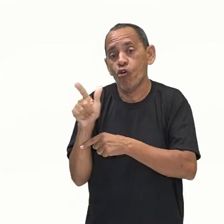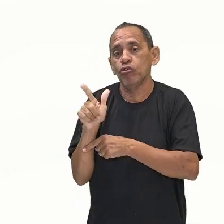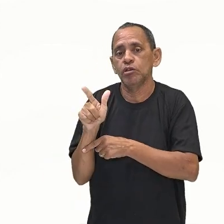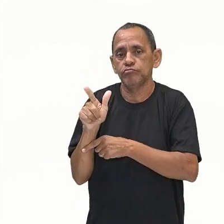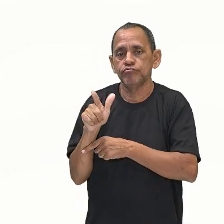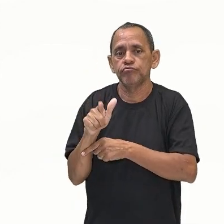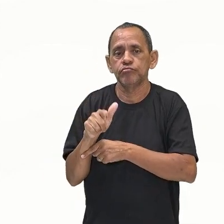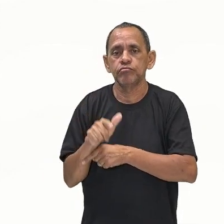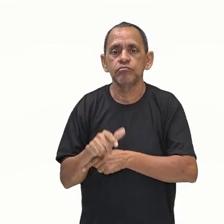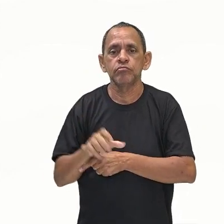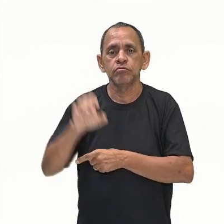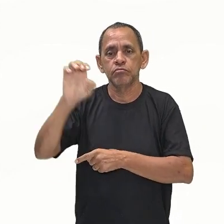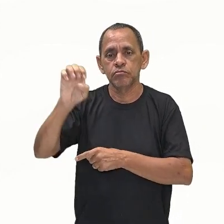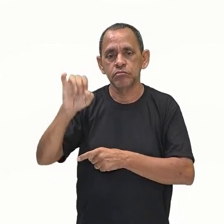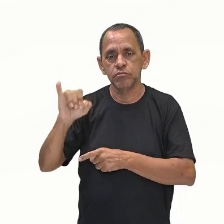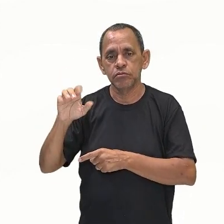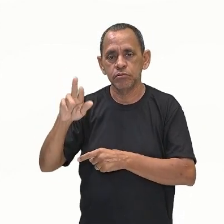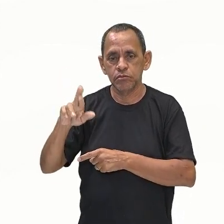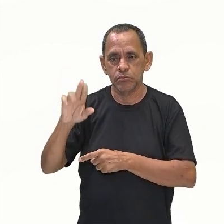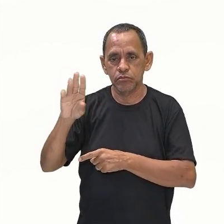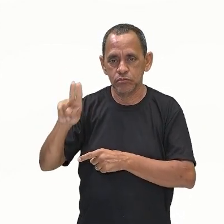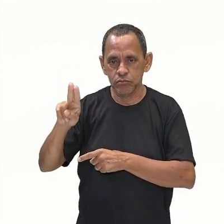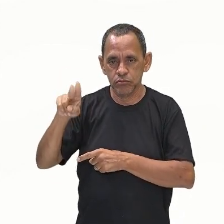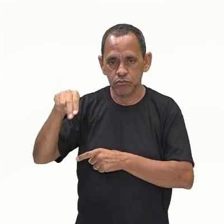Eurinepé, aqui em verde,